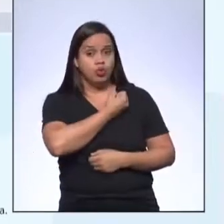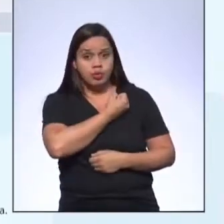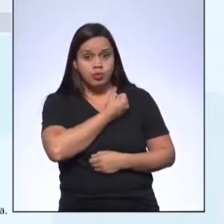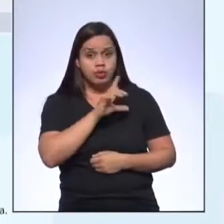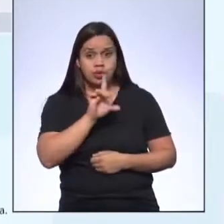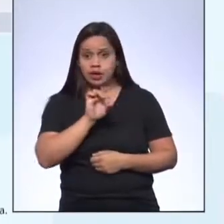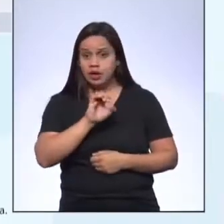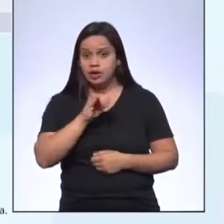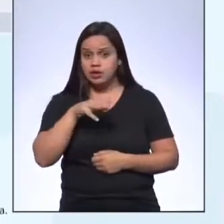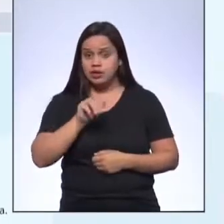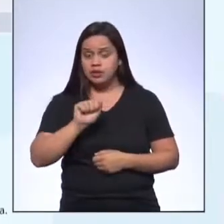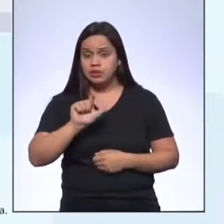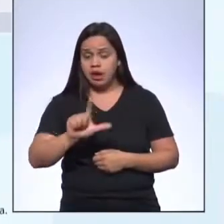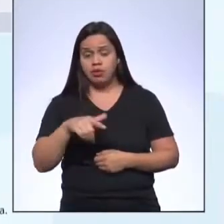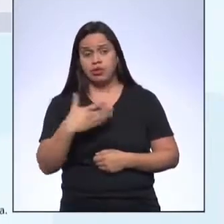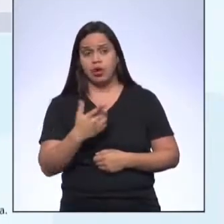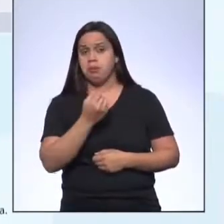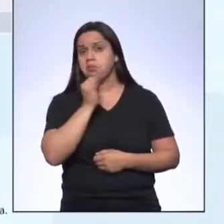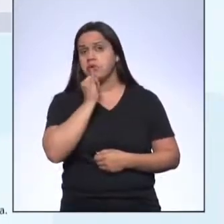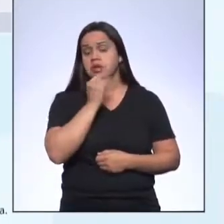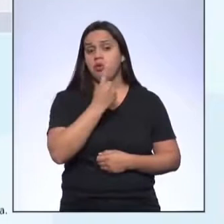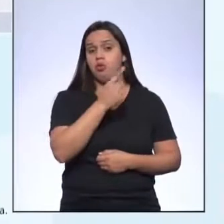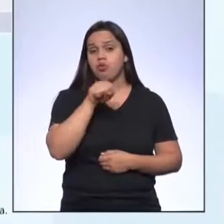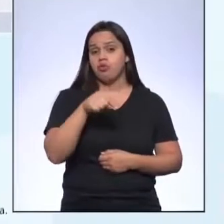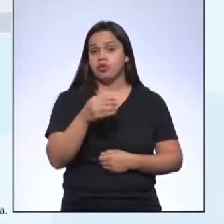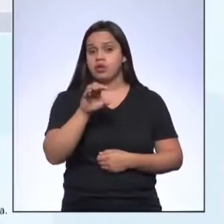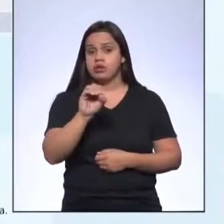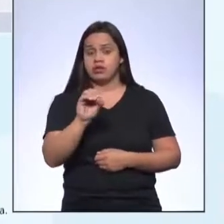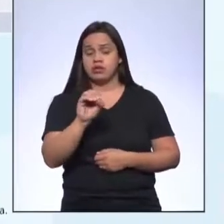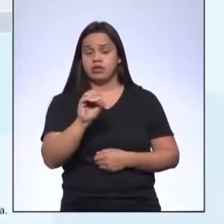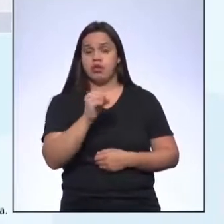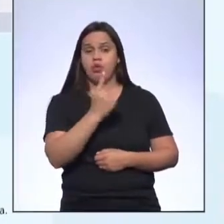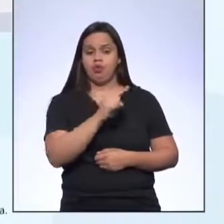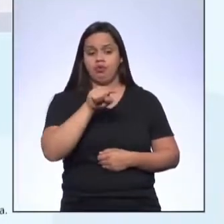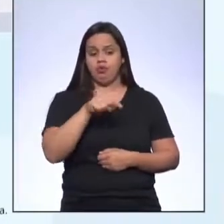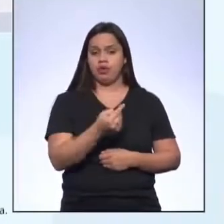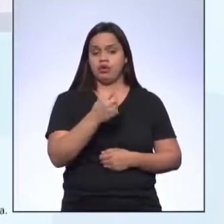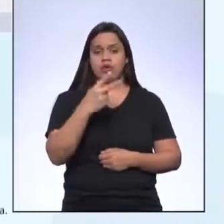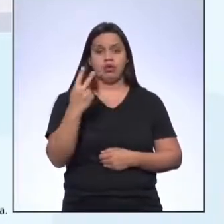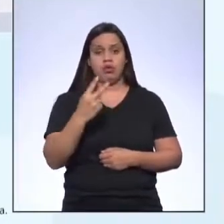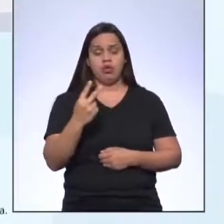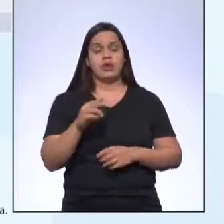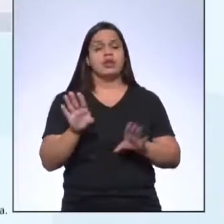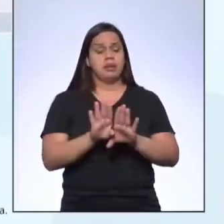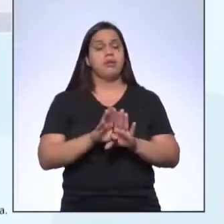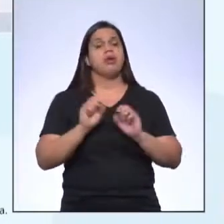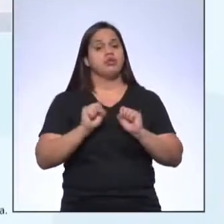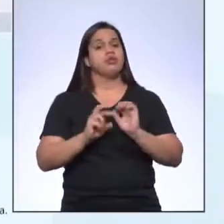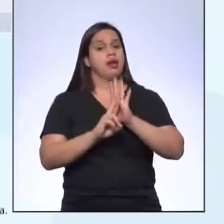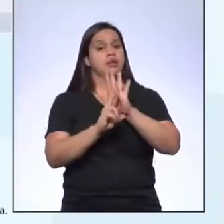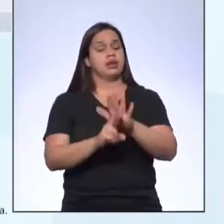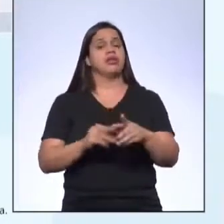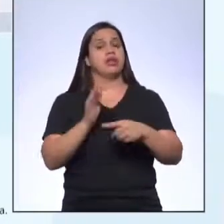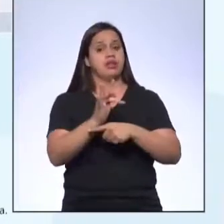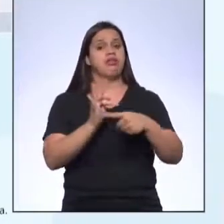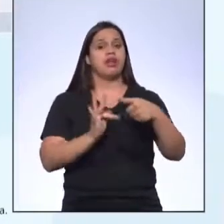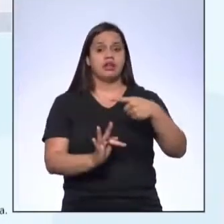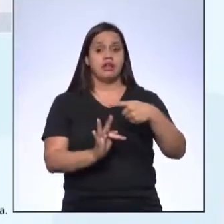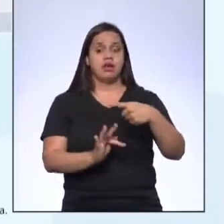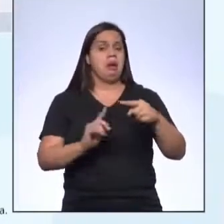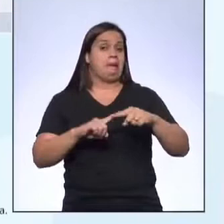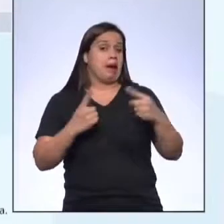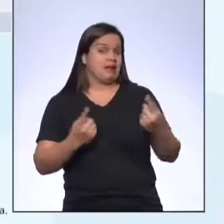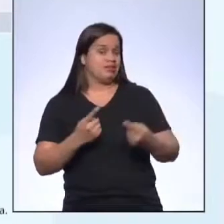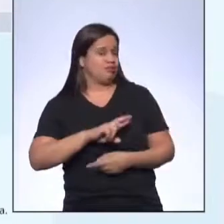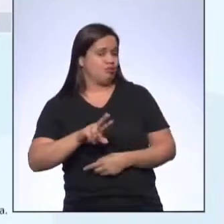por exemplo 1,2 Se eu quiser eu posso utilizar a representação fracionária embora não seja